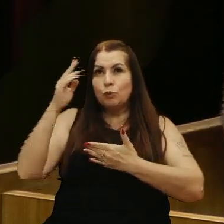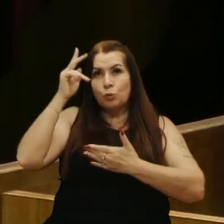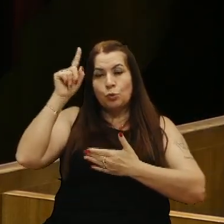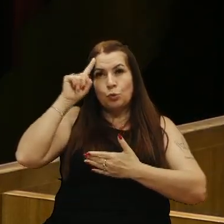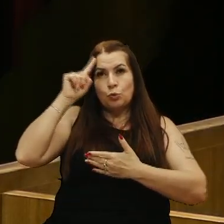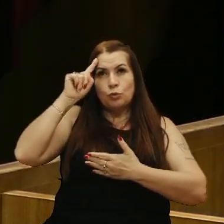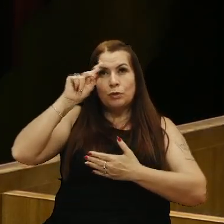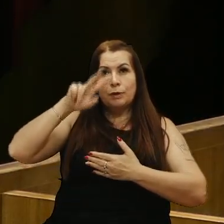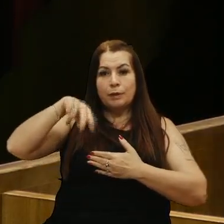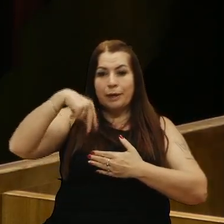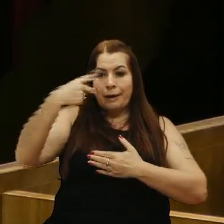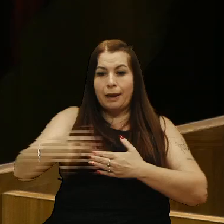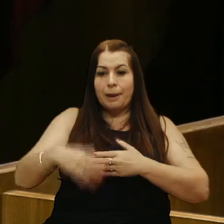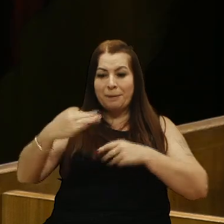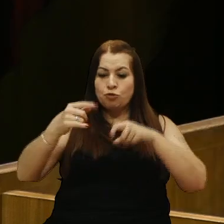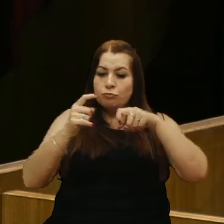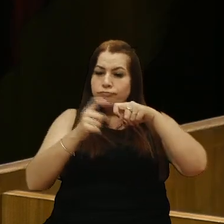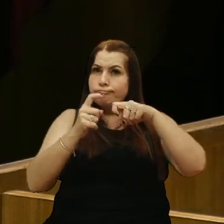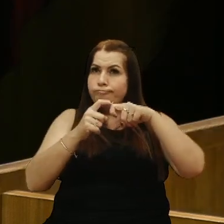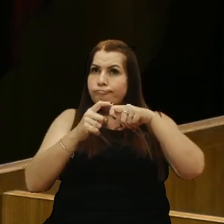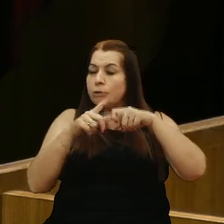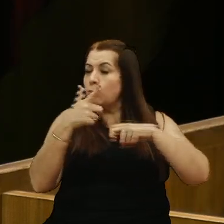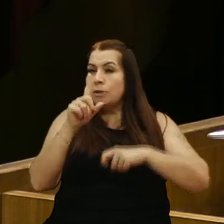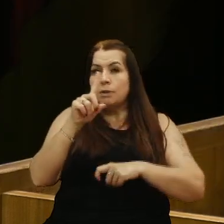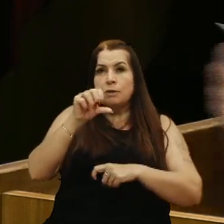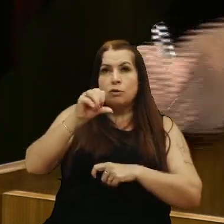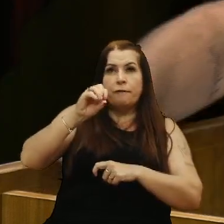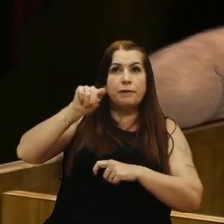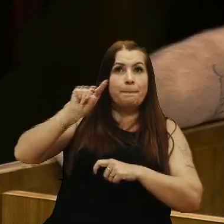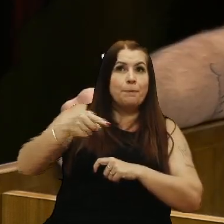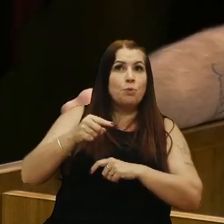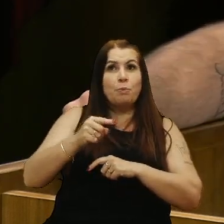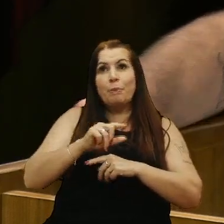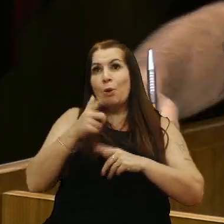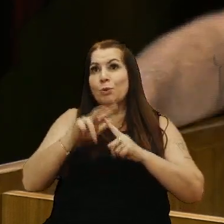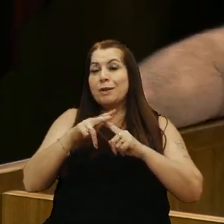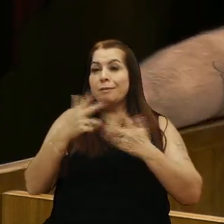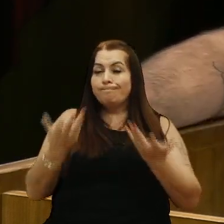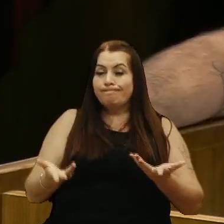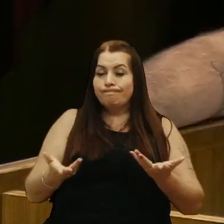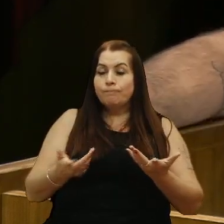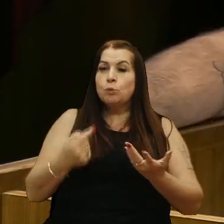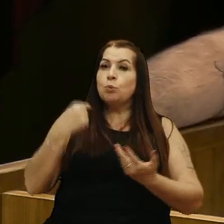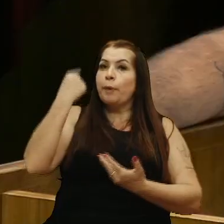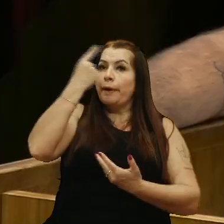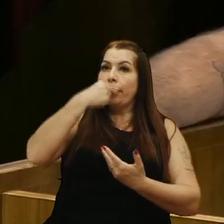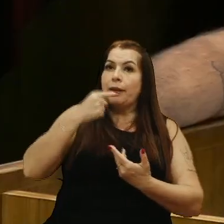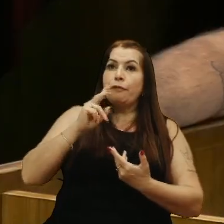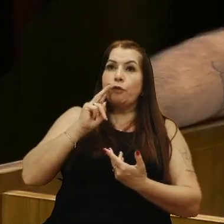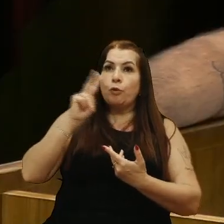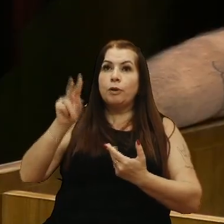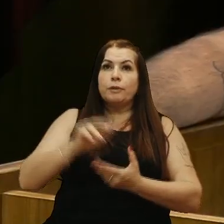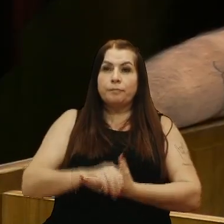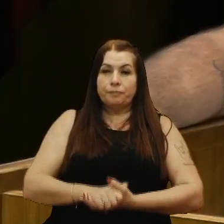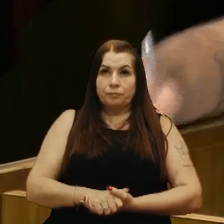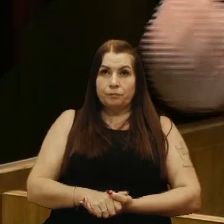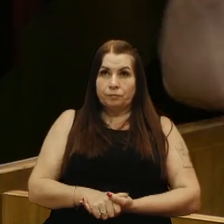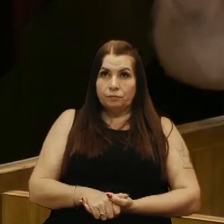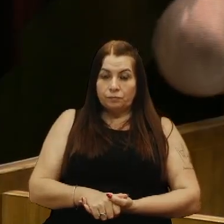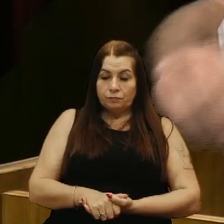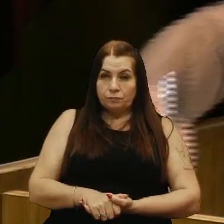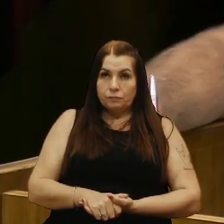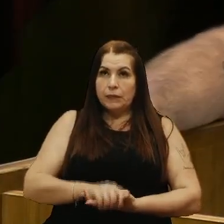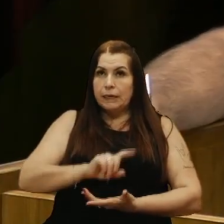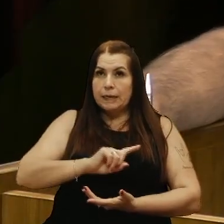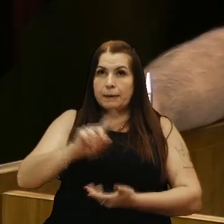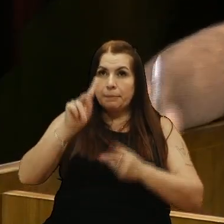e machucam o joelho, não tem R$190 mil para consertar. Com que cara que eu vou olhar lá